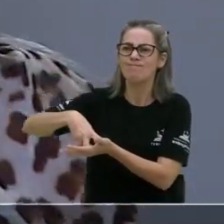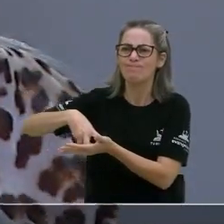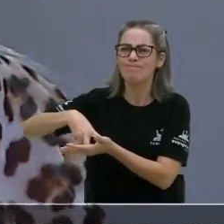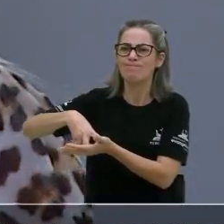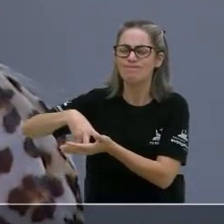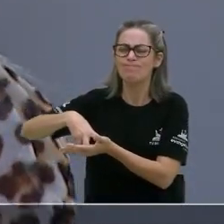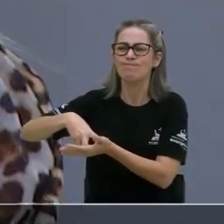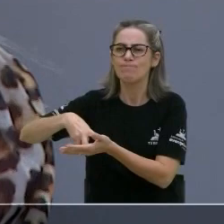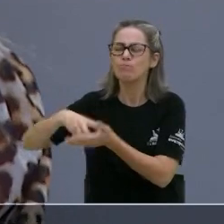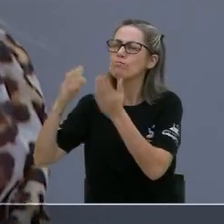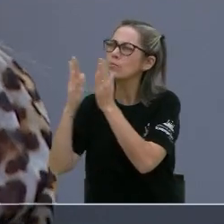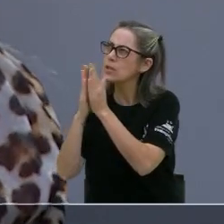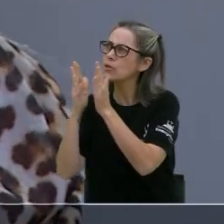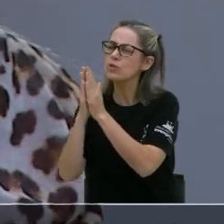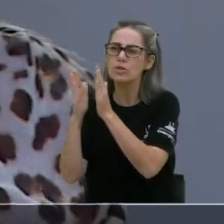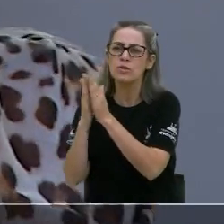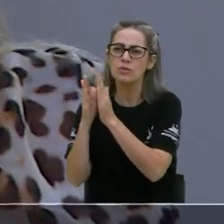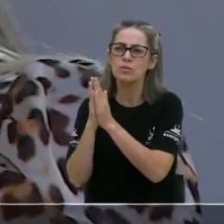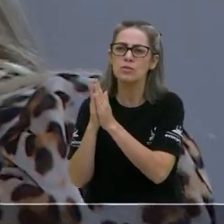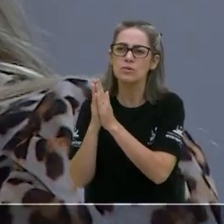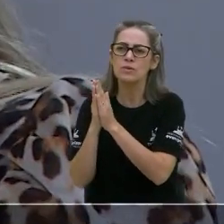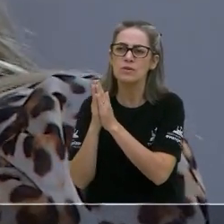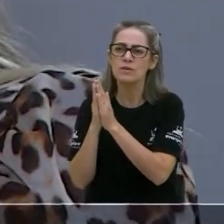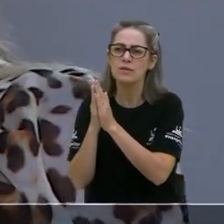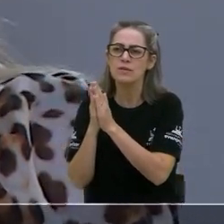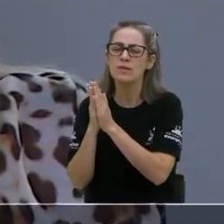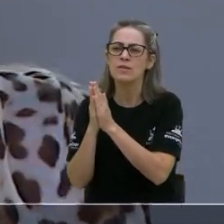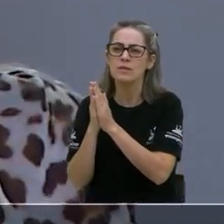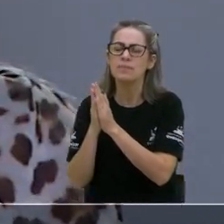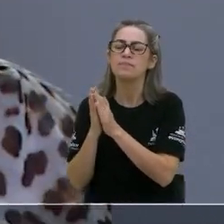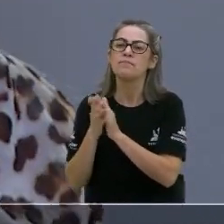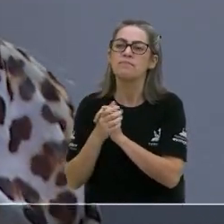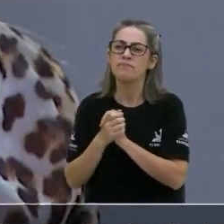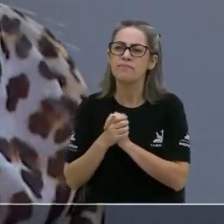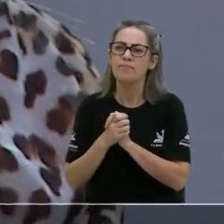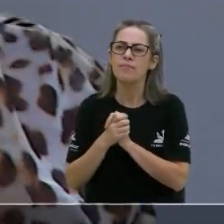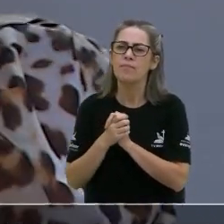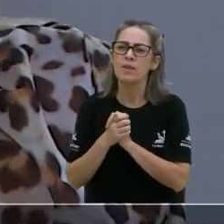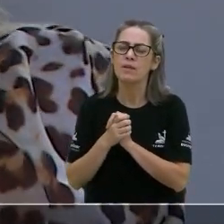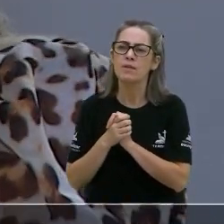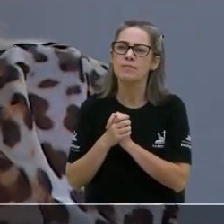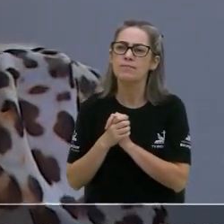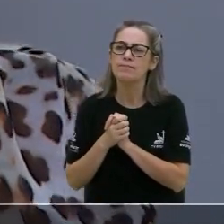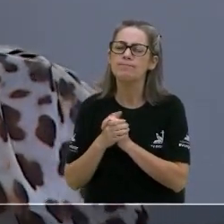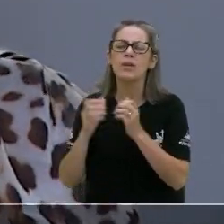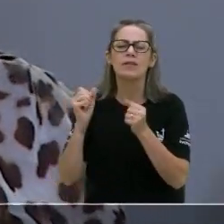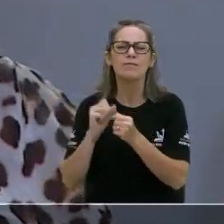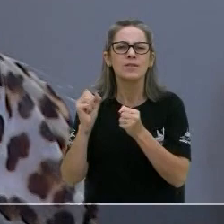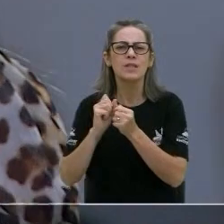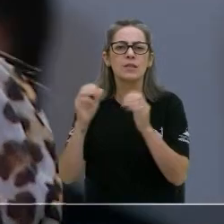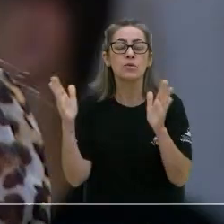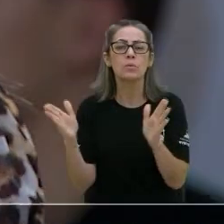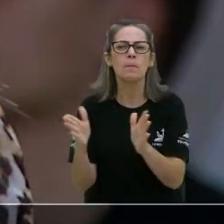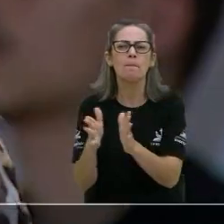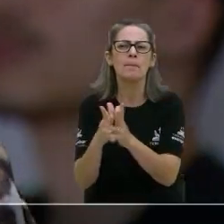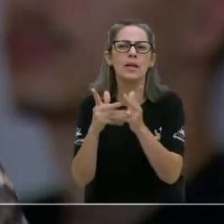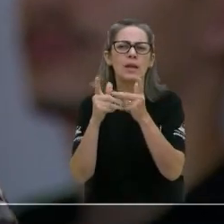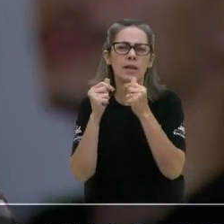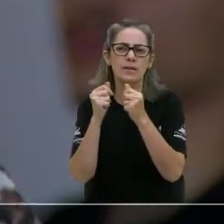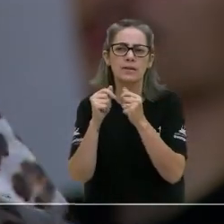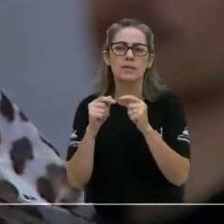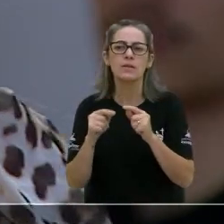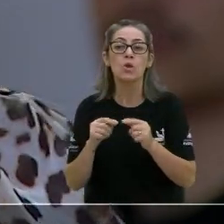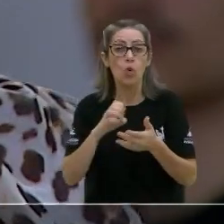chagas abertas, levei a minha padroeira, Nossa Senhora do Desterro, que fizesse um milagre. Mas